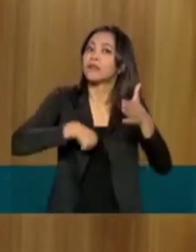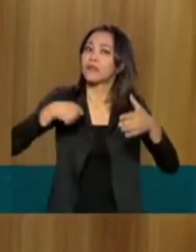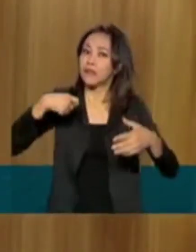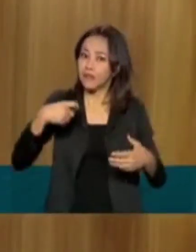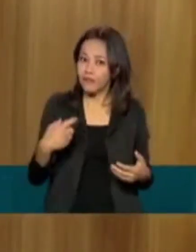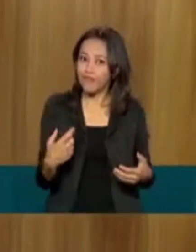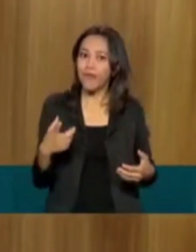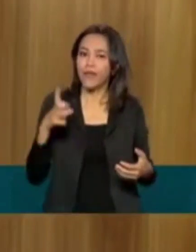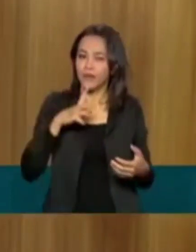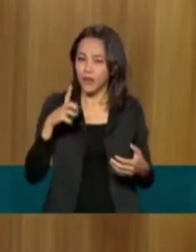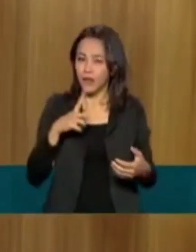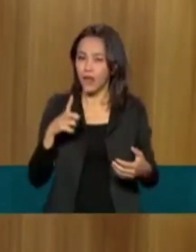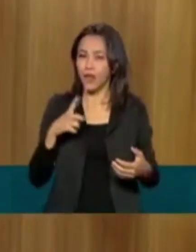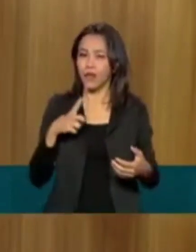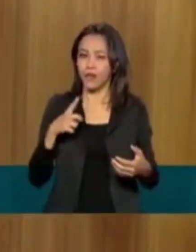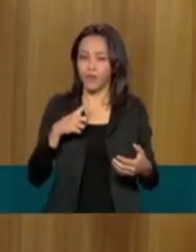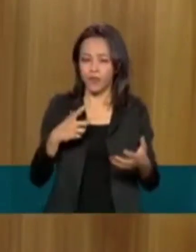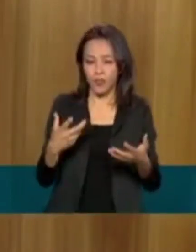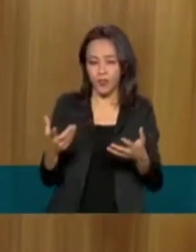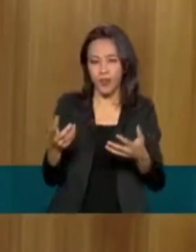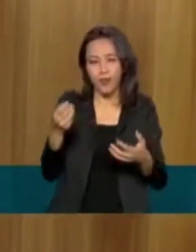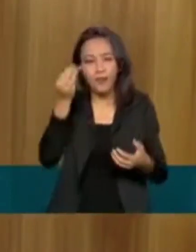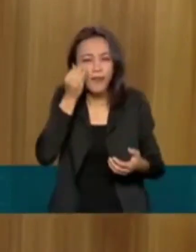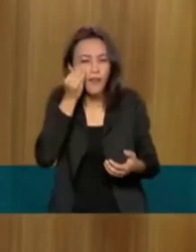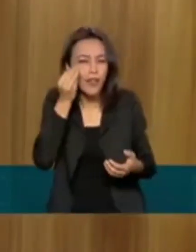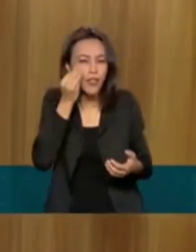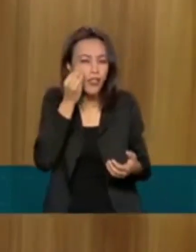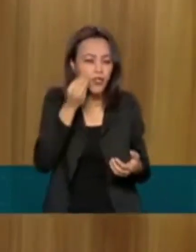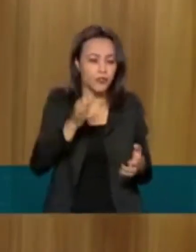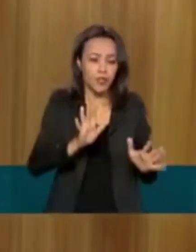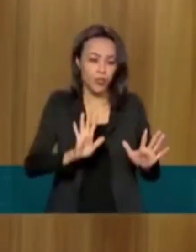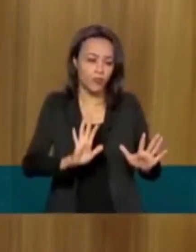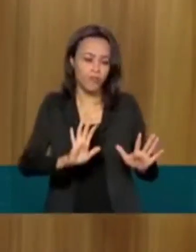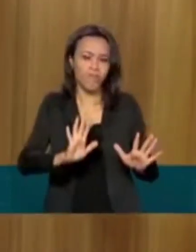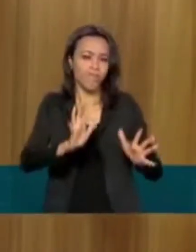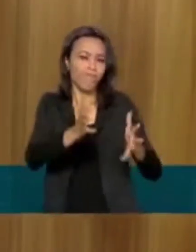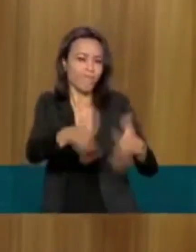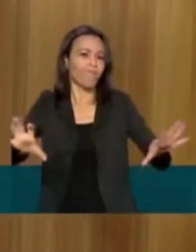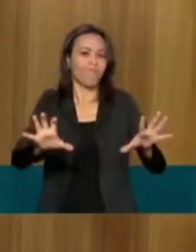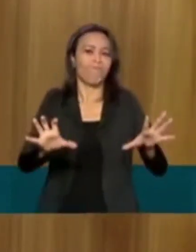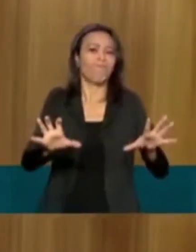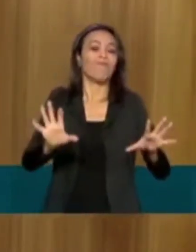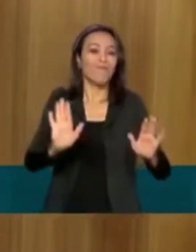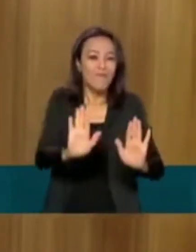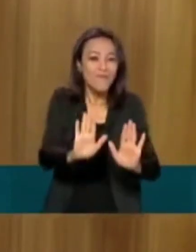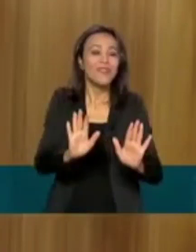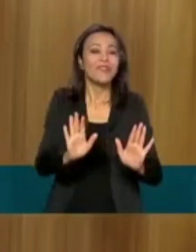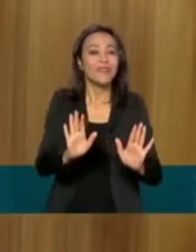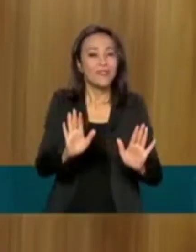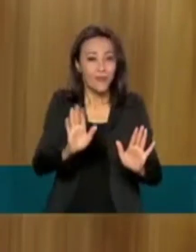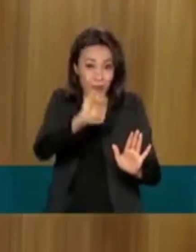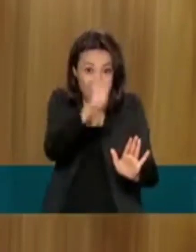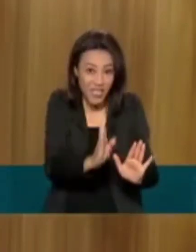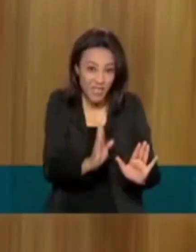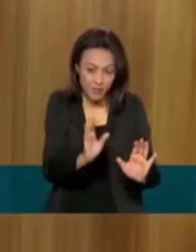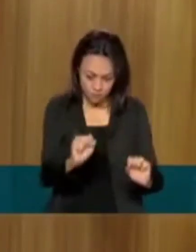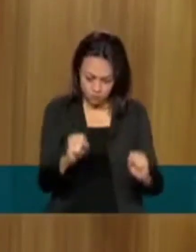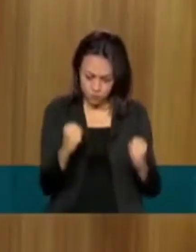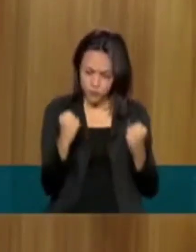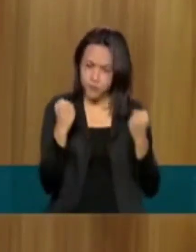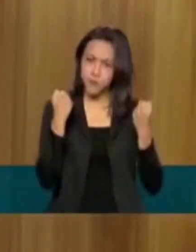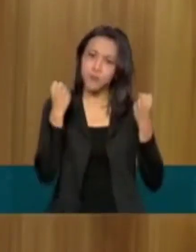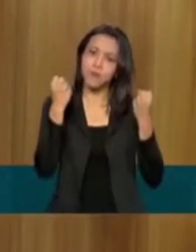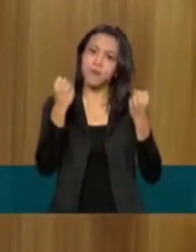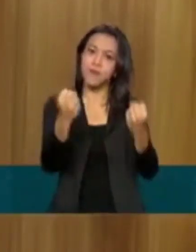de macular essa independência, nós conseguimos reagir a todas elas. Com isso, o Brasil se uniu mais ainda